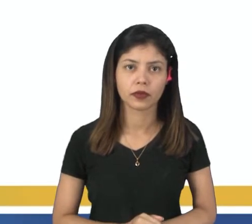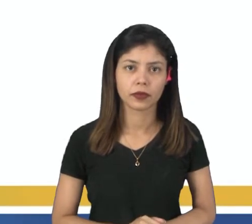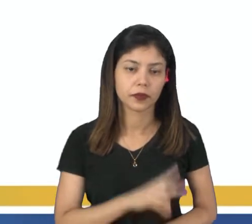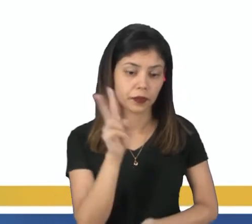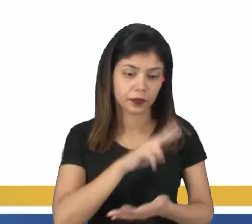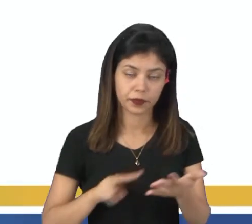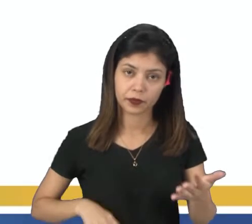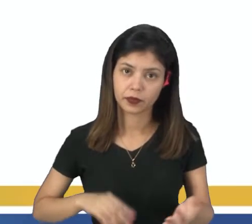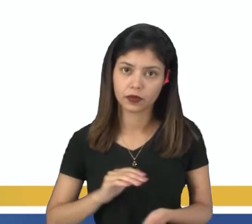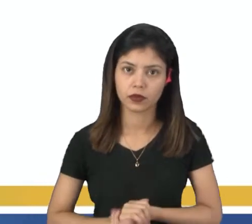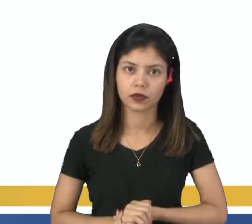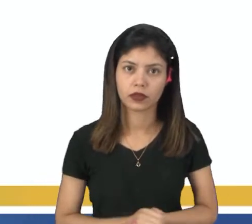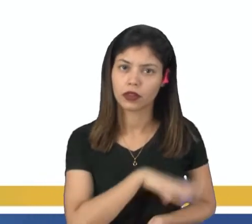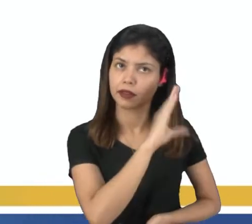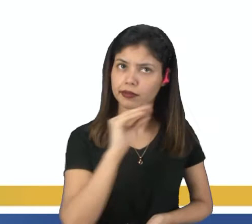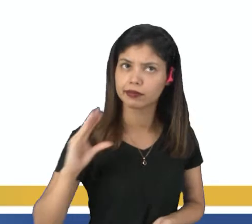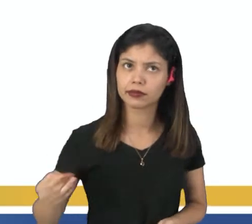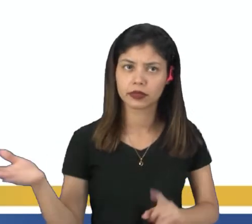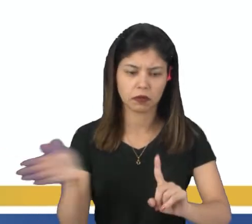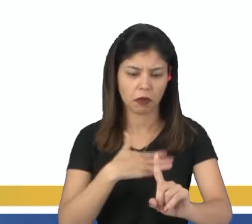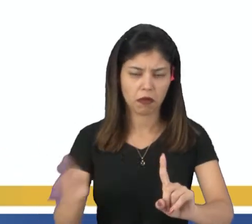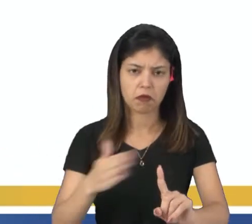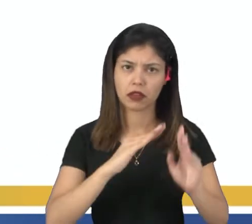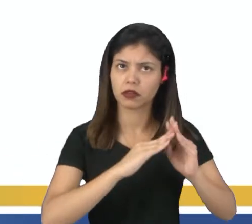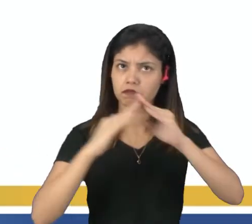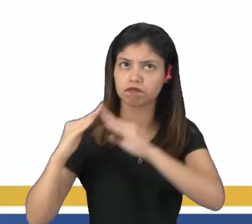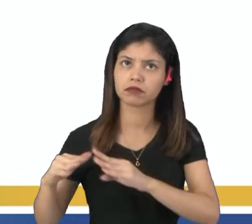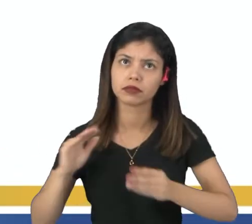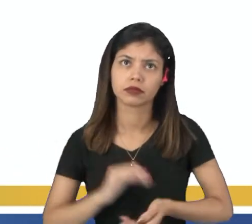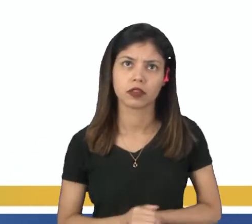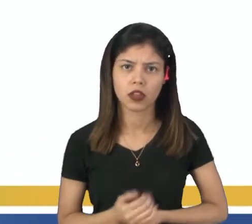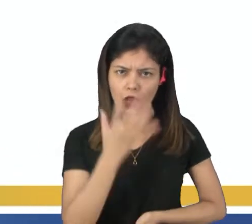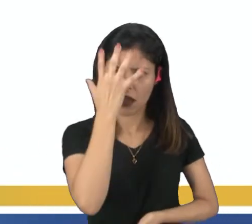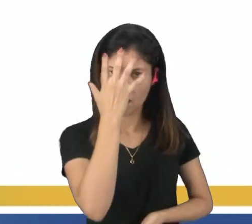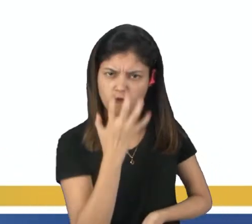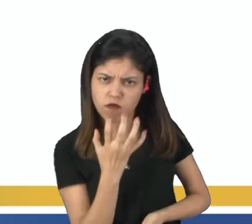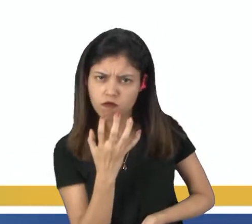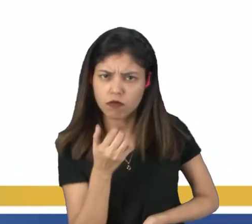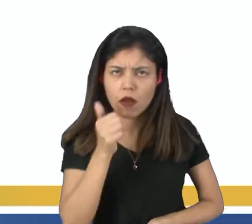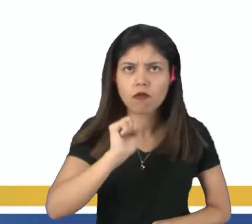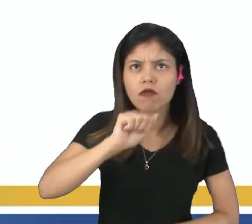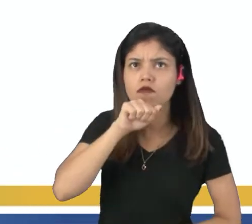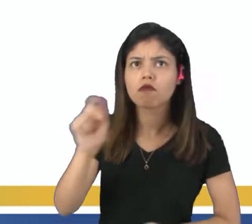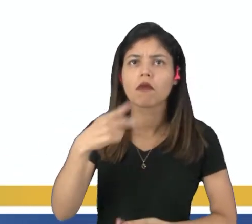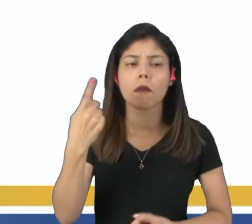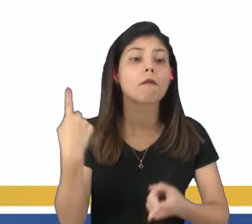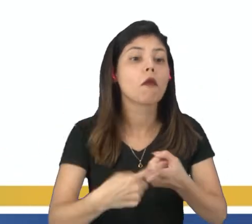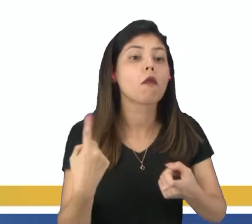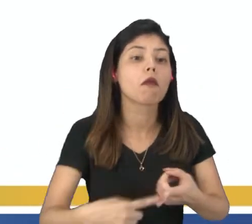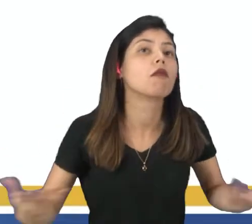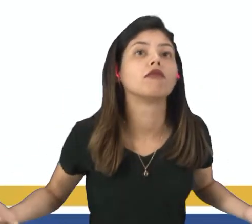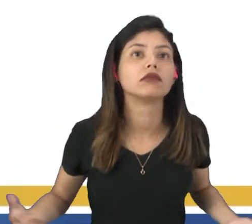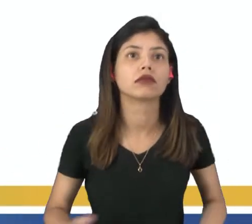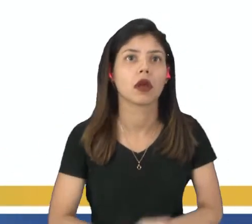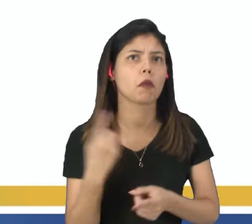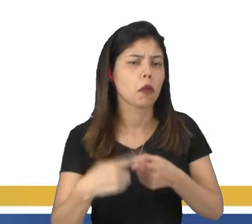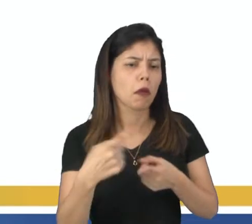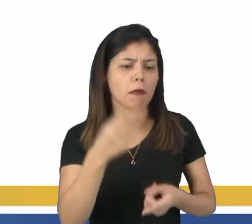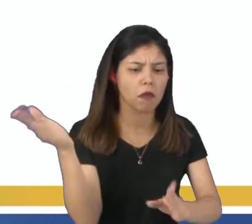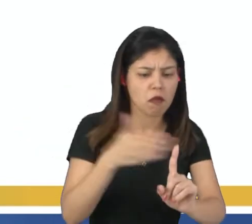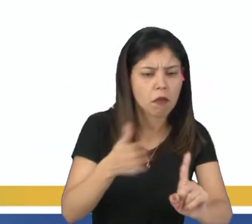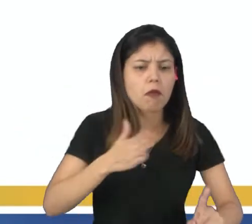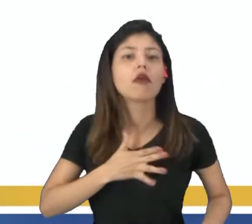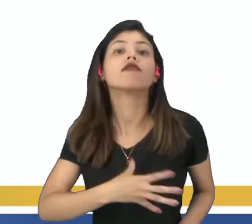Leia o texto. O garoto apanhou da vizinha e a mãe, furiosa, foi tomar satisfação. Por que a